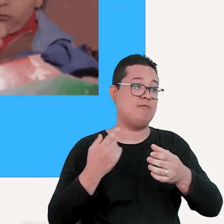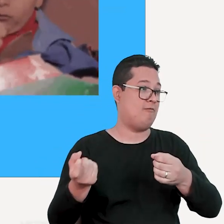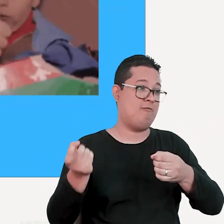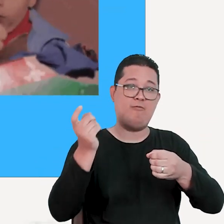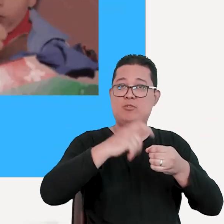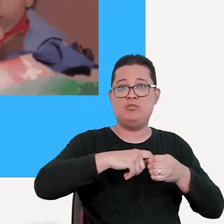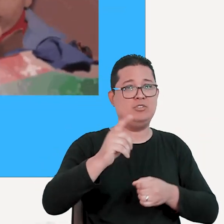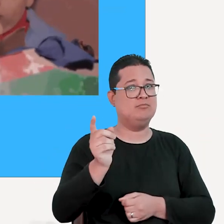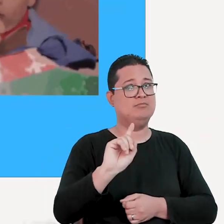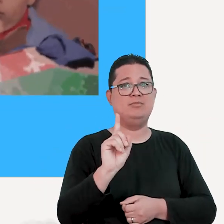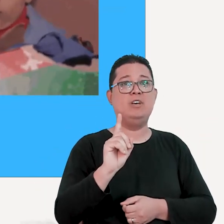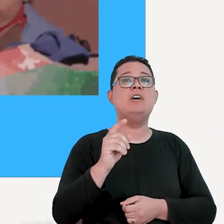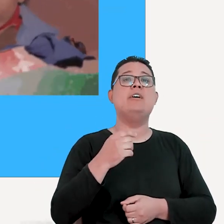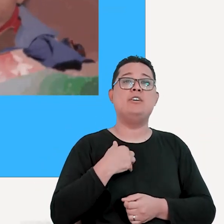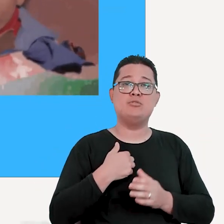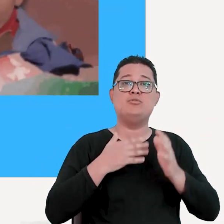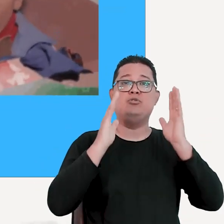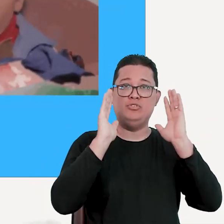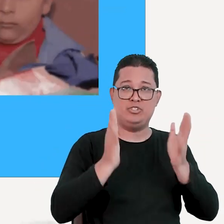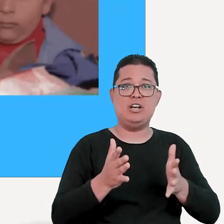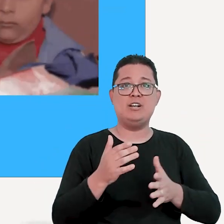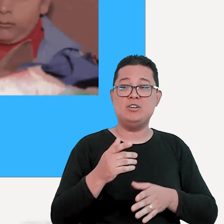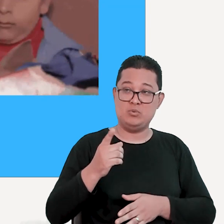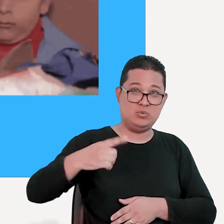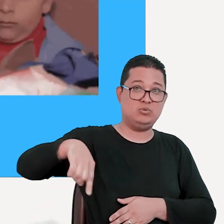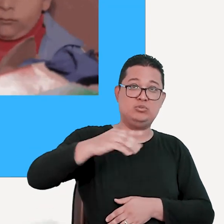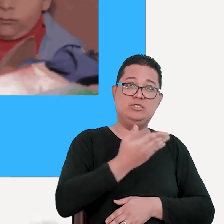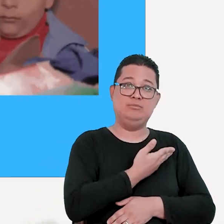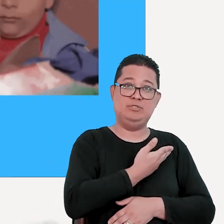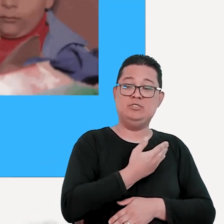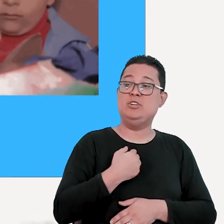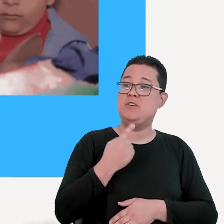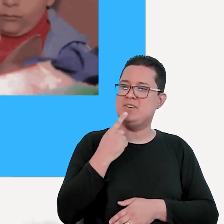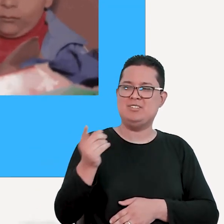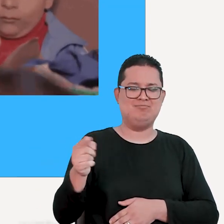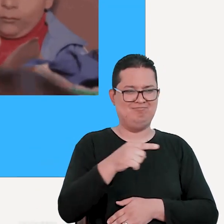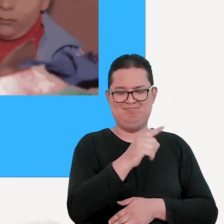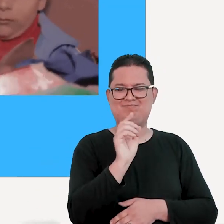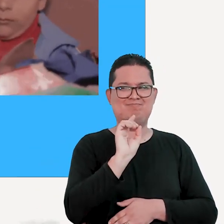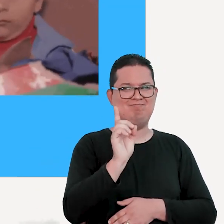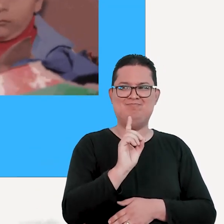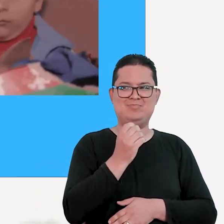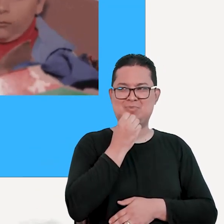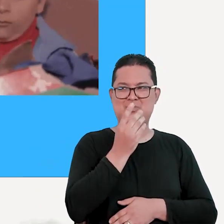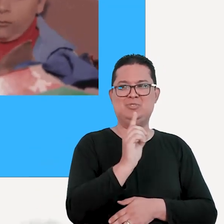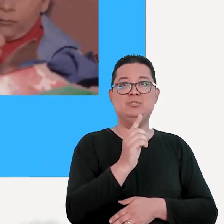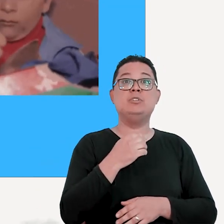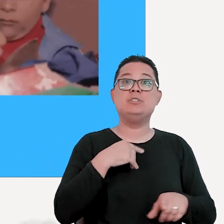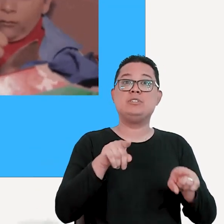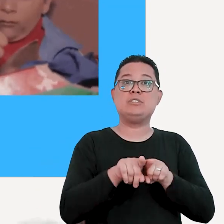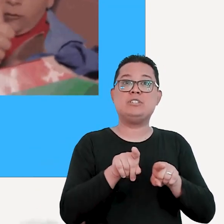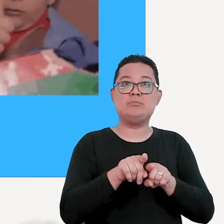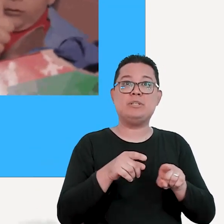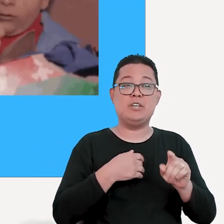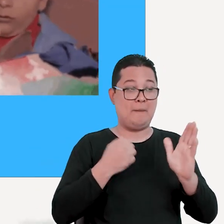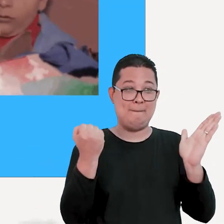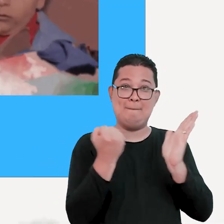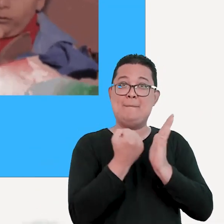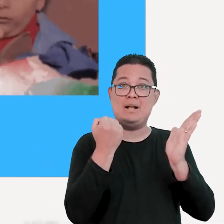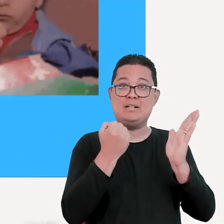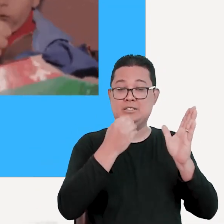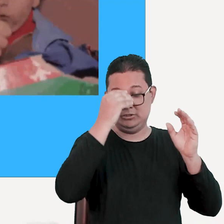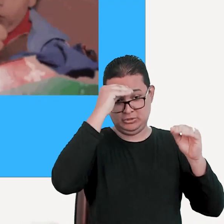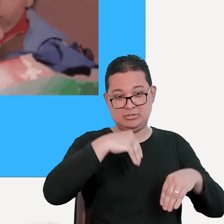compra, não recomendei para os meus amigos e nunca mais comprei na marca. No último workshop que eu dei, eu até dei esse exemplo, que eu tô com um